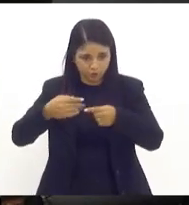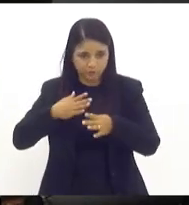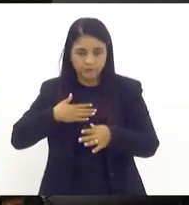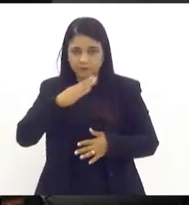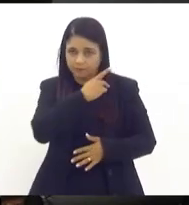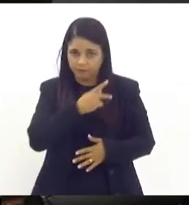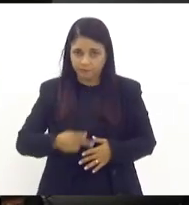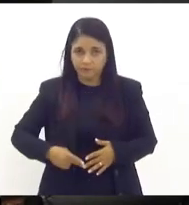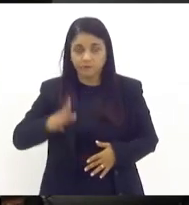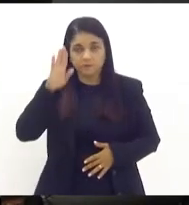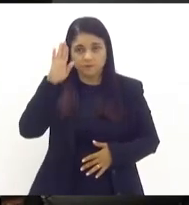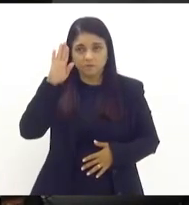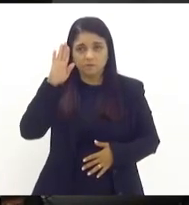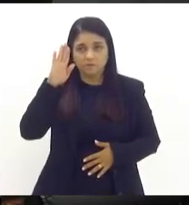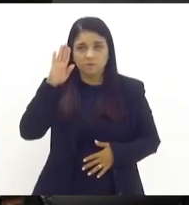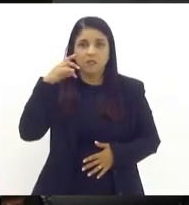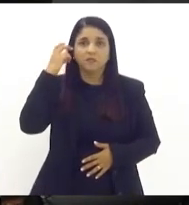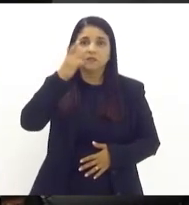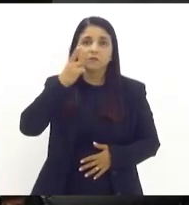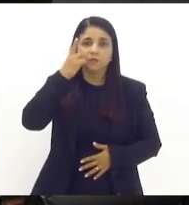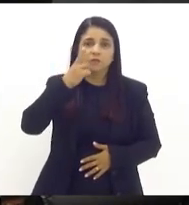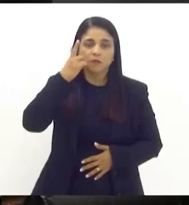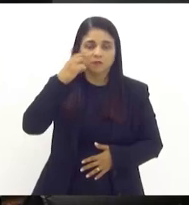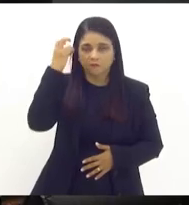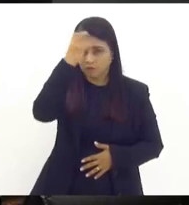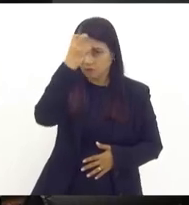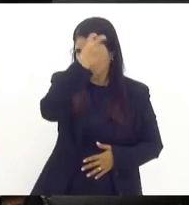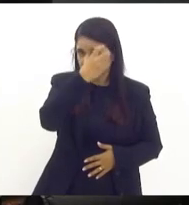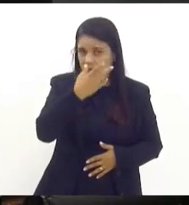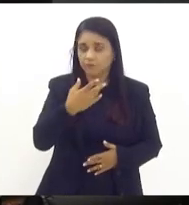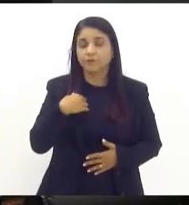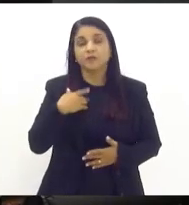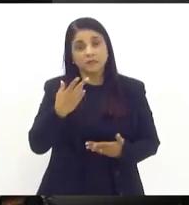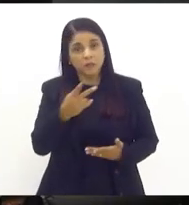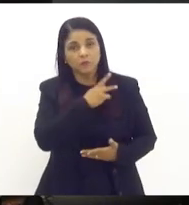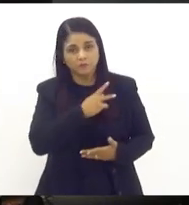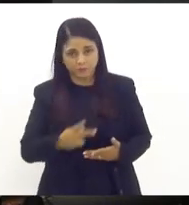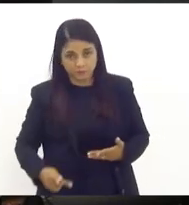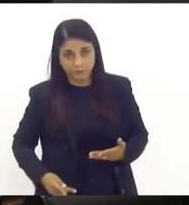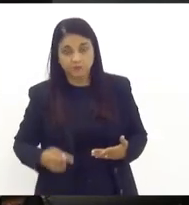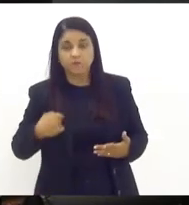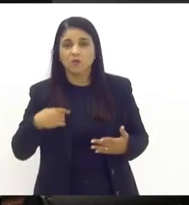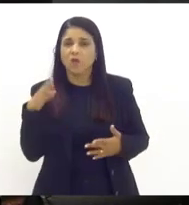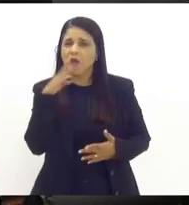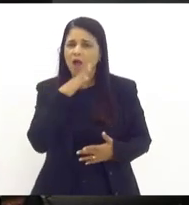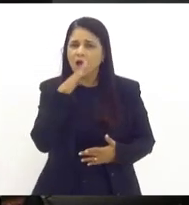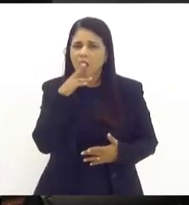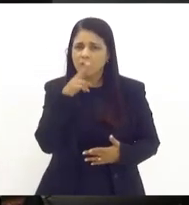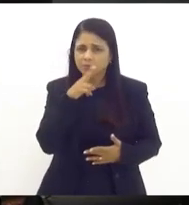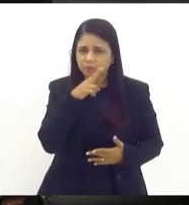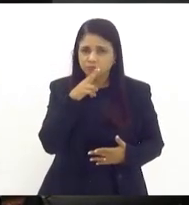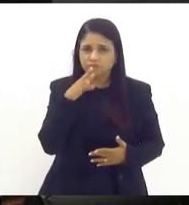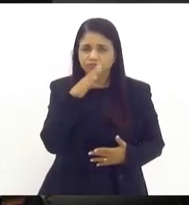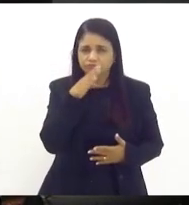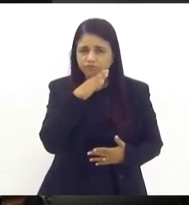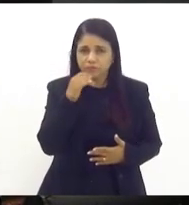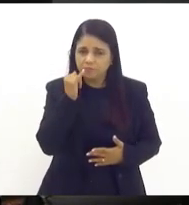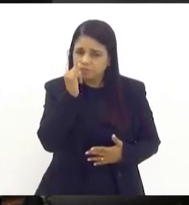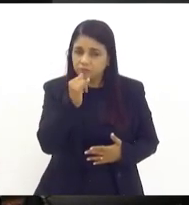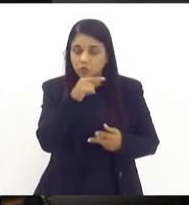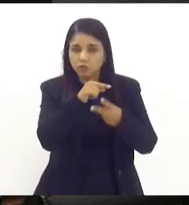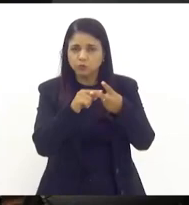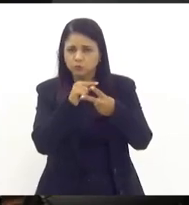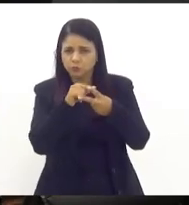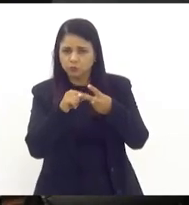muito Deputado a Verônica Lima Presidente eu queria muito rapidamente falar duas coisas